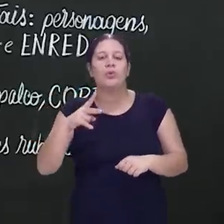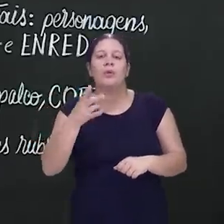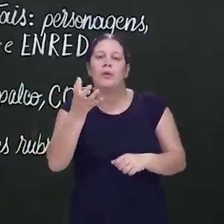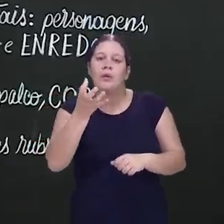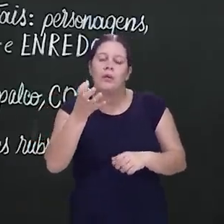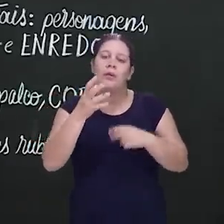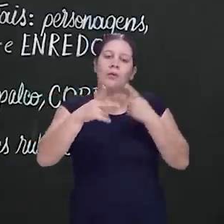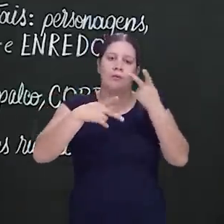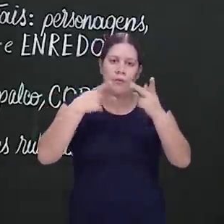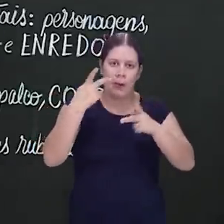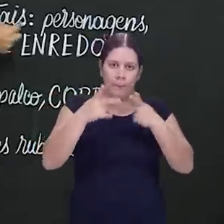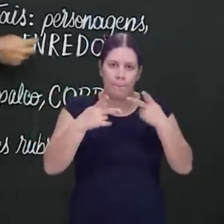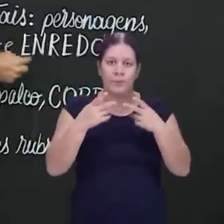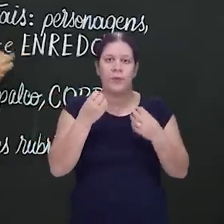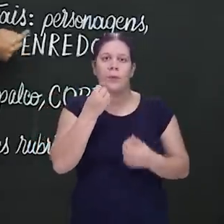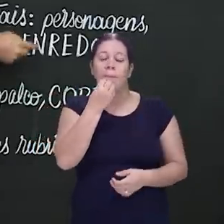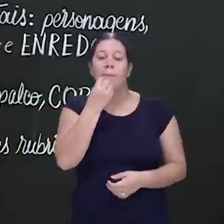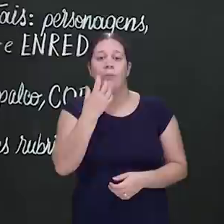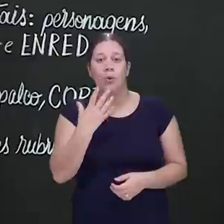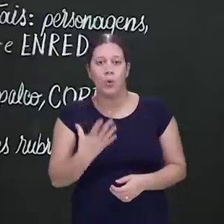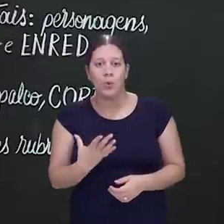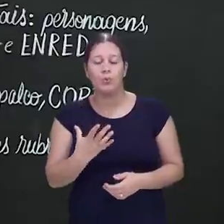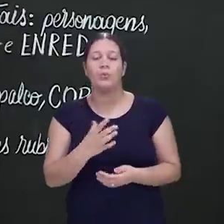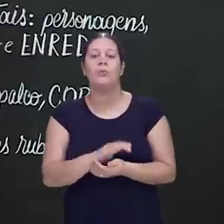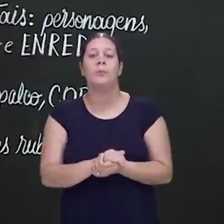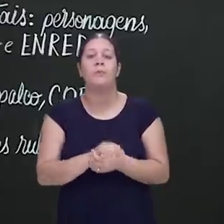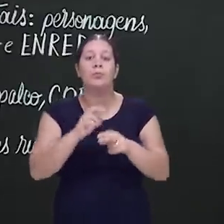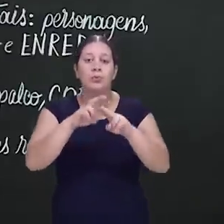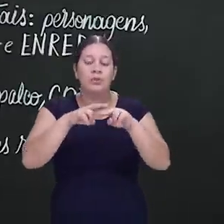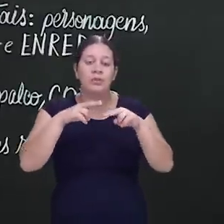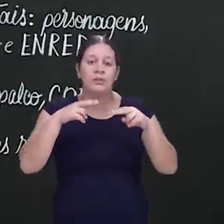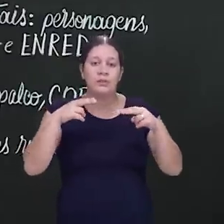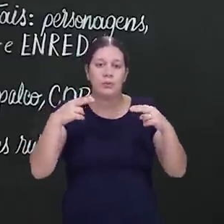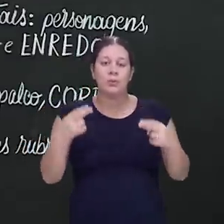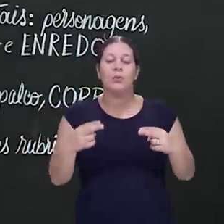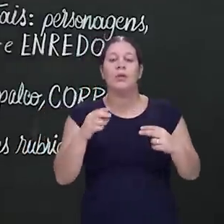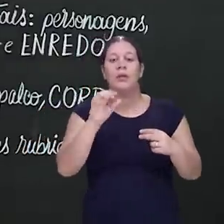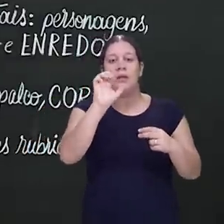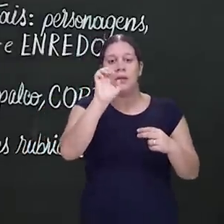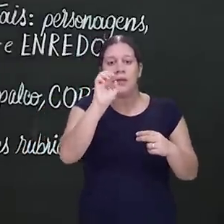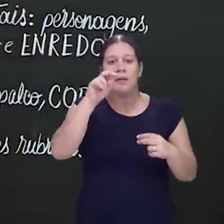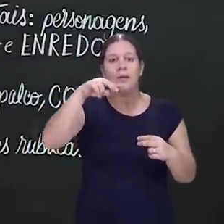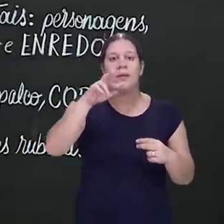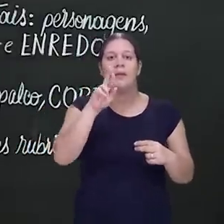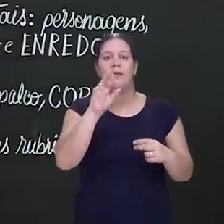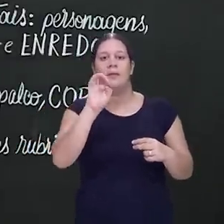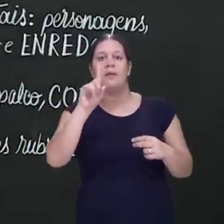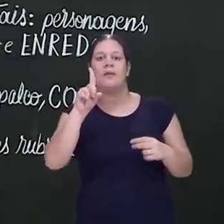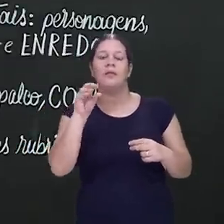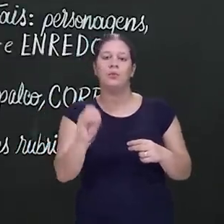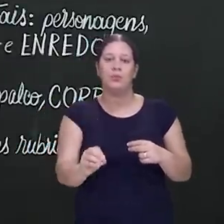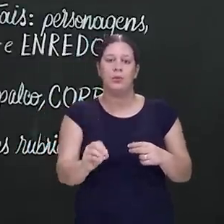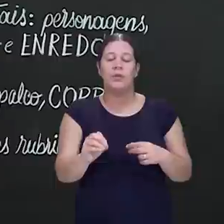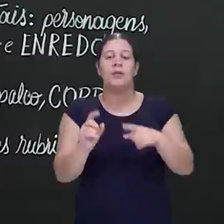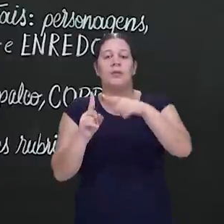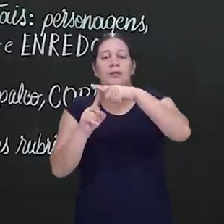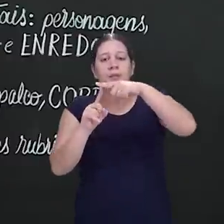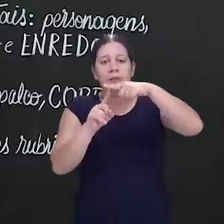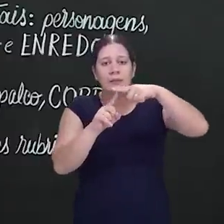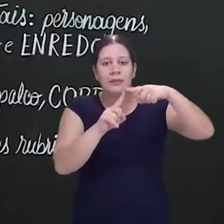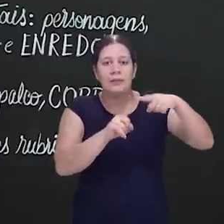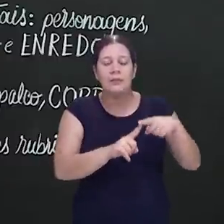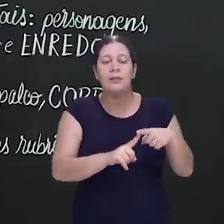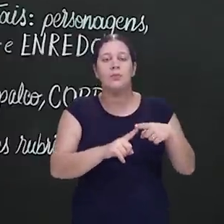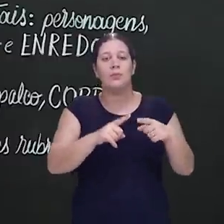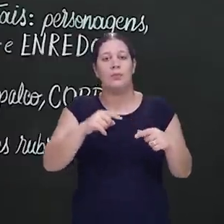contar? Bom, por isso a gente tem um enredo. O enredo de um texto teatral, ele é marcado por elementos típicos da narração,